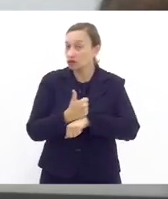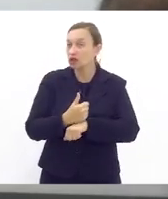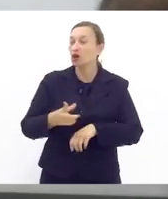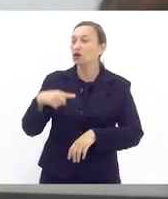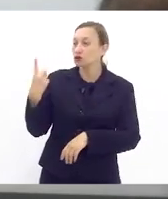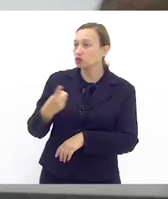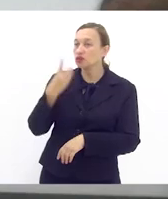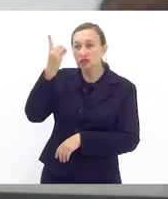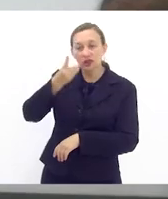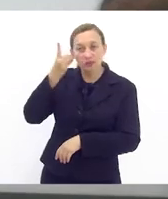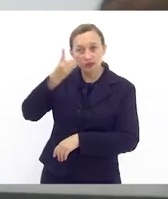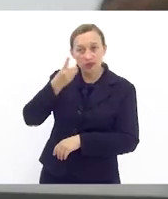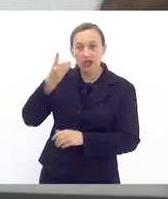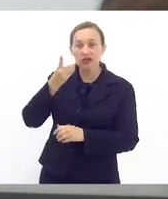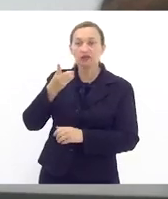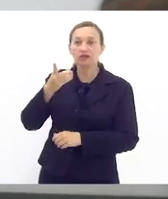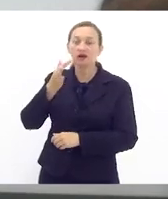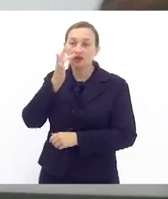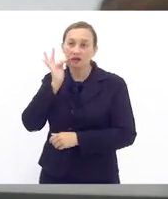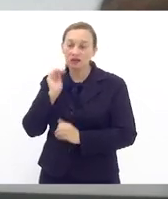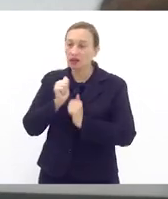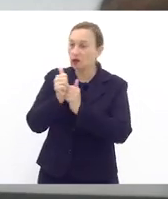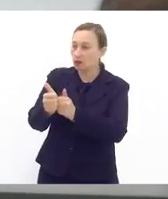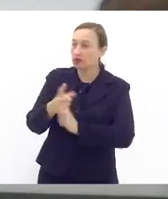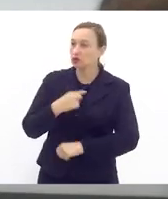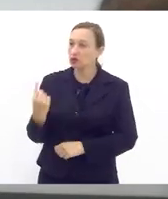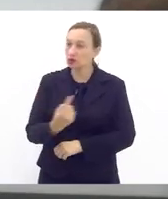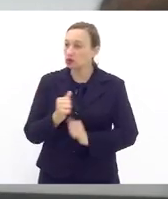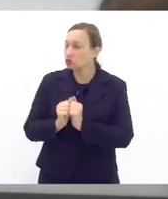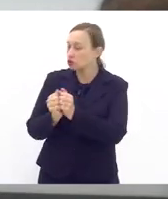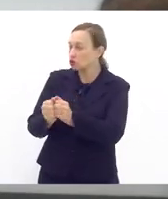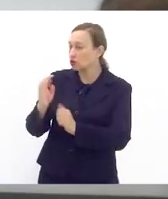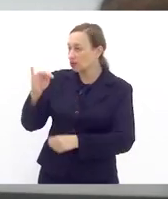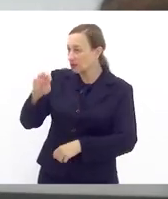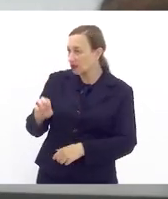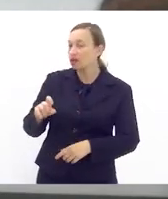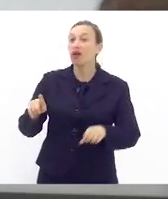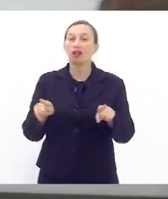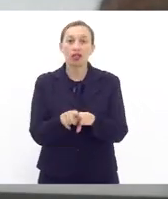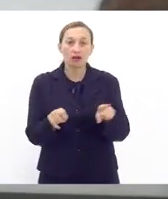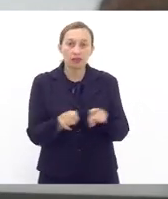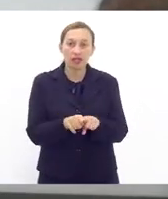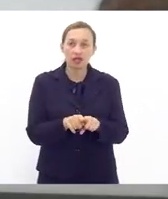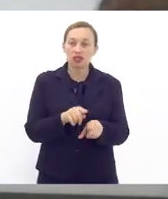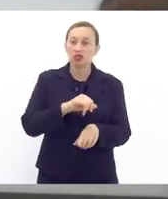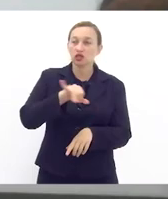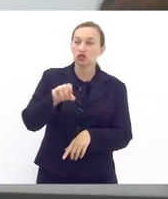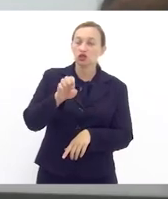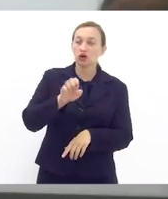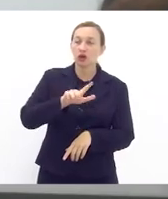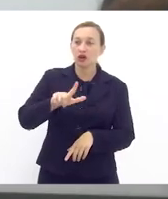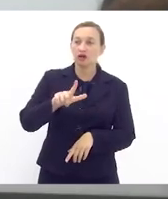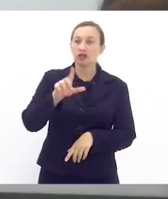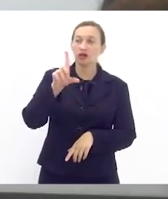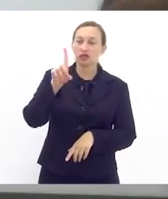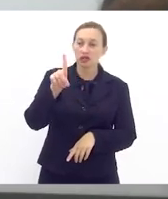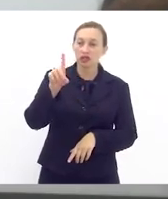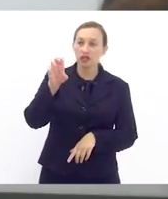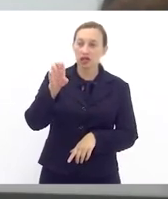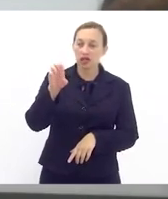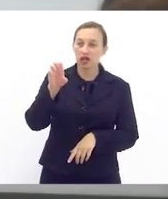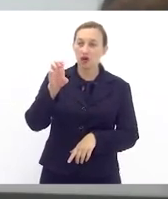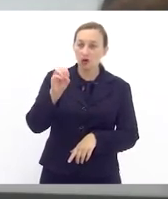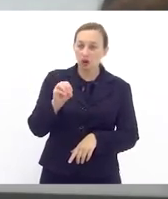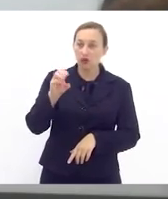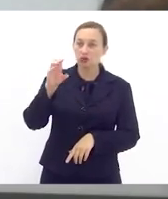faz Serafim está acompanhando conosco e junto com o seu gabinete e também da Joelson Oliveira em Deodoro que